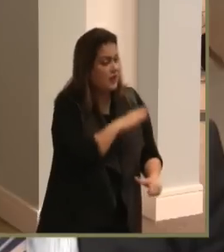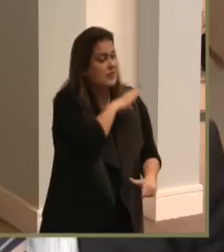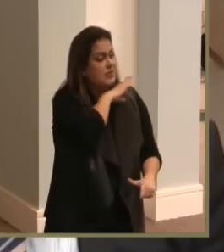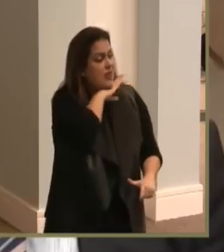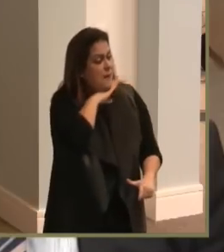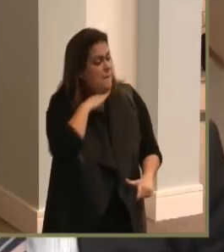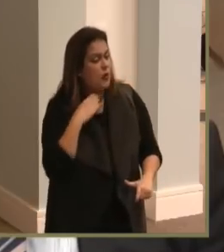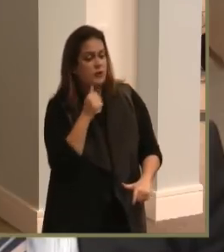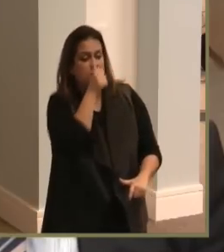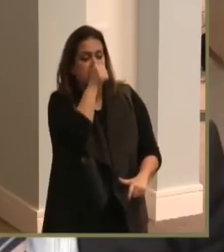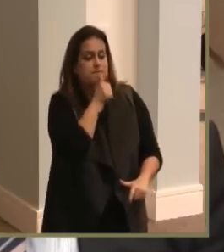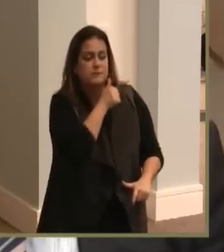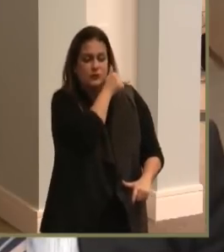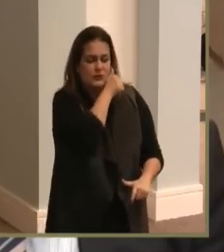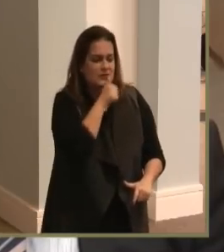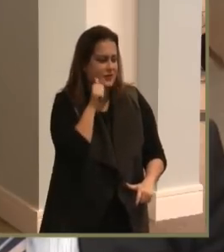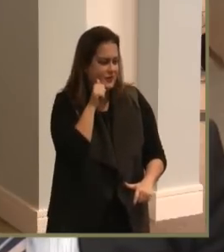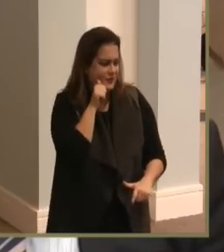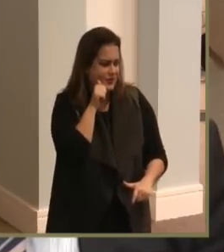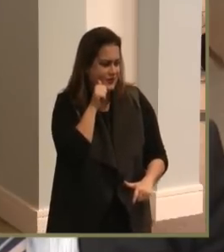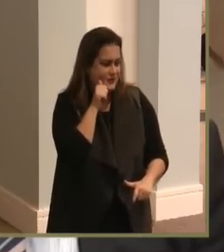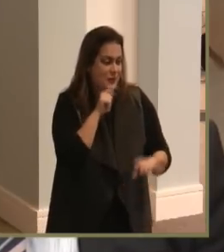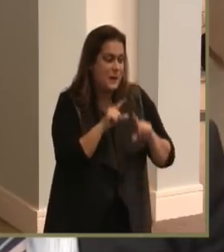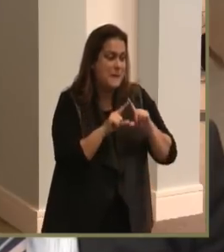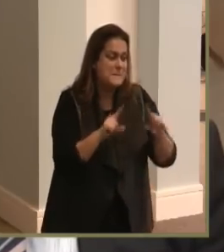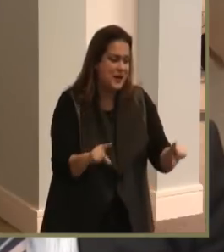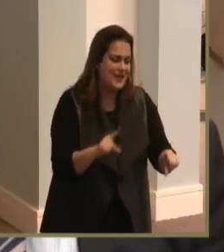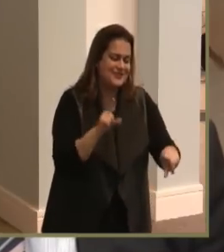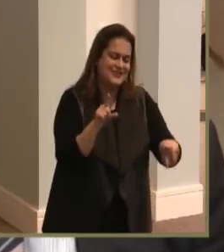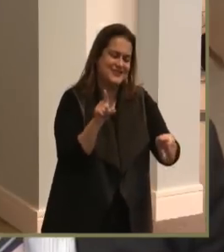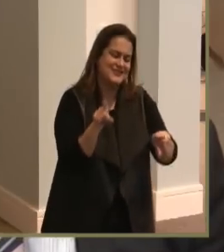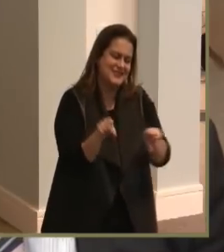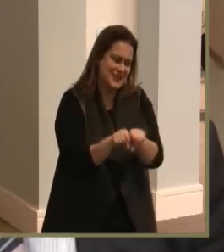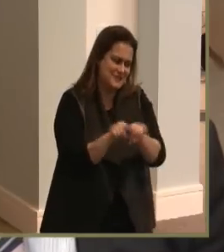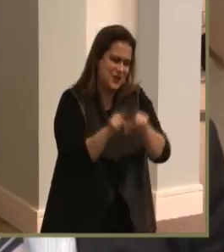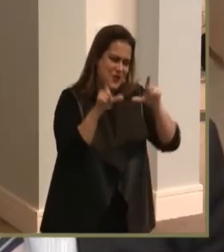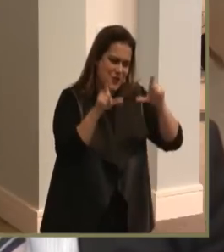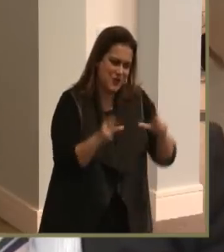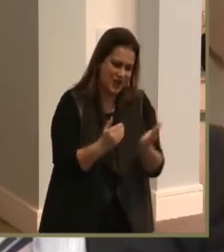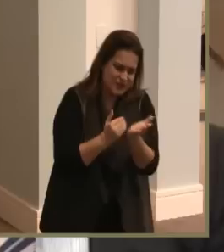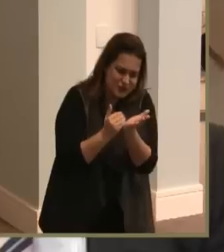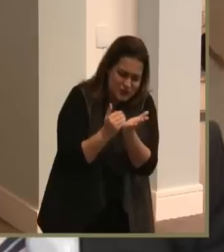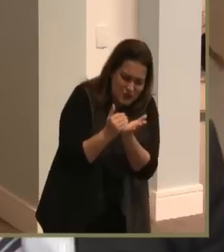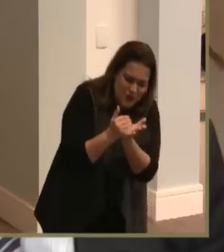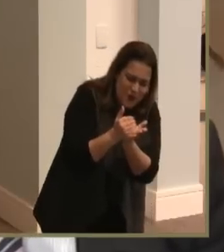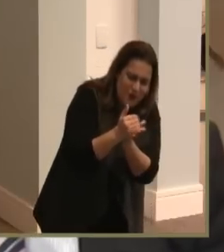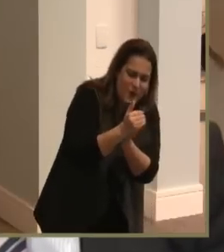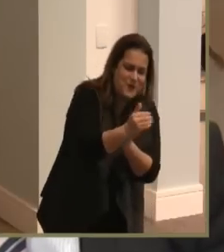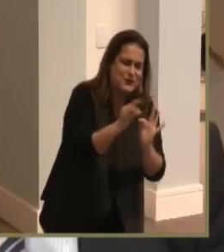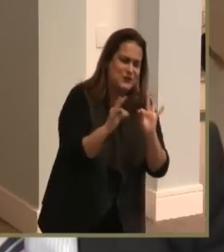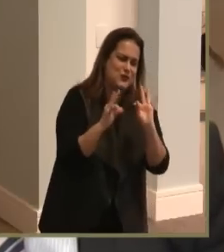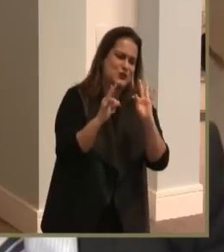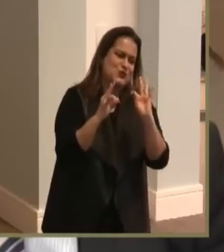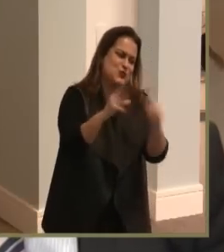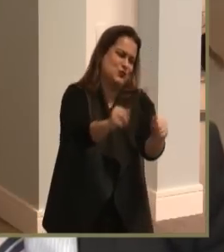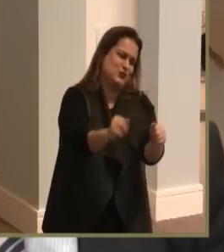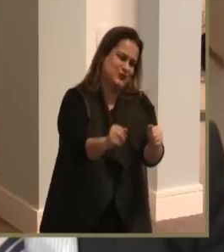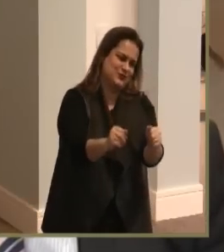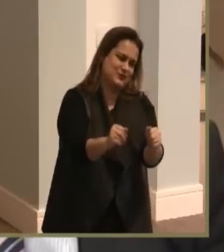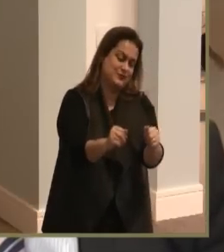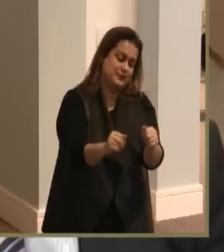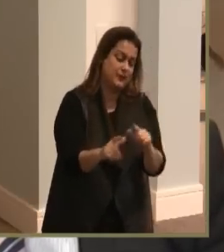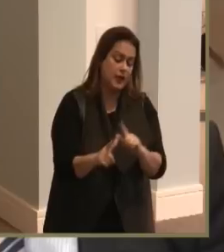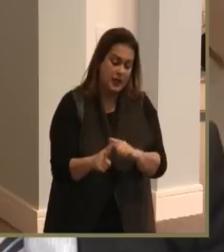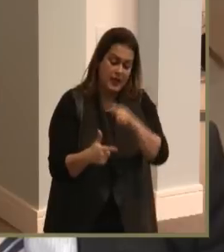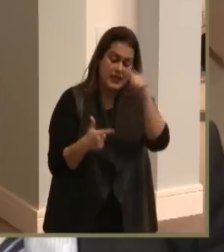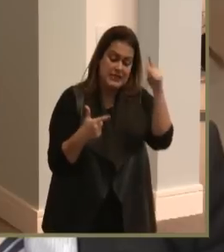e do sacrifício, mas também foi o lugar do início de todas as coisas. Mas, em segundo lugar, eu gostaria